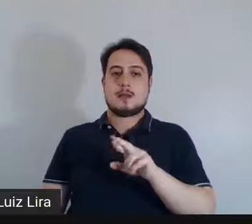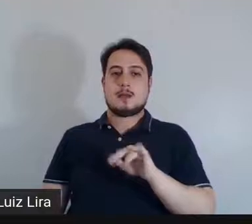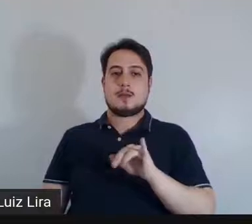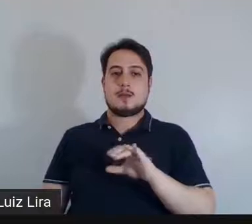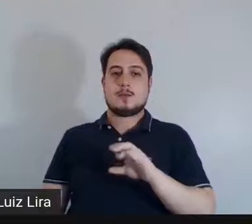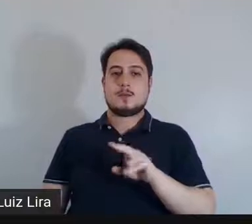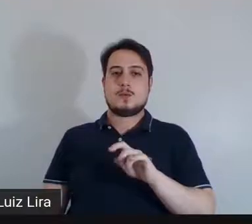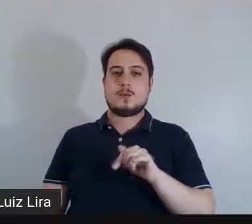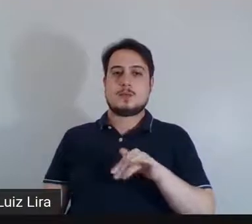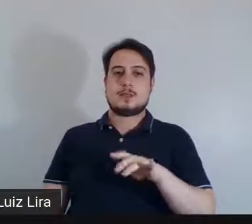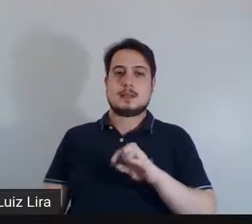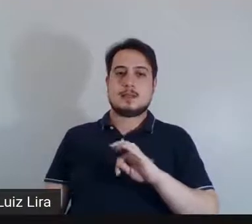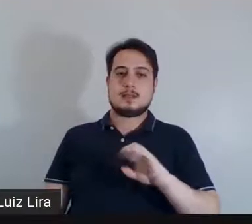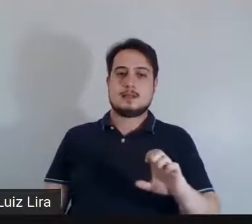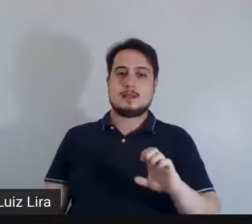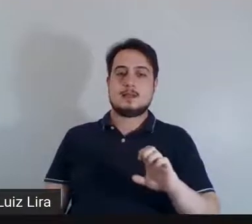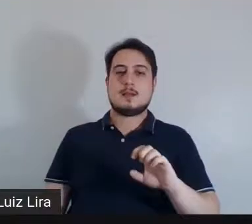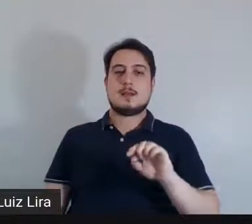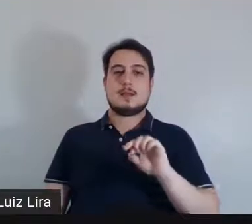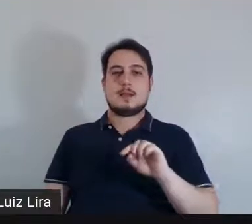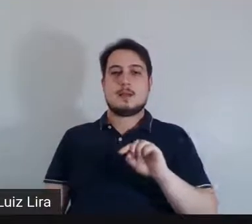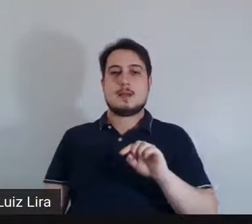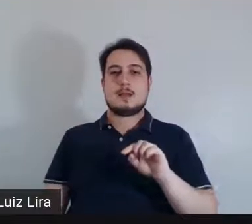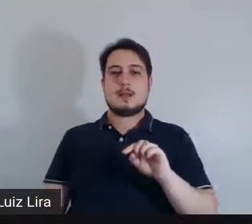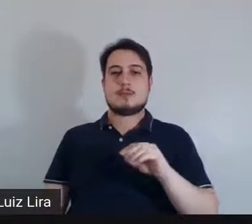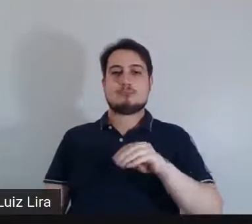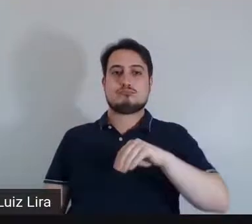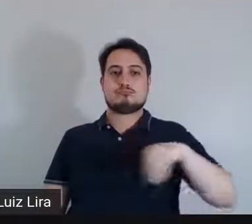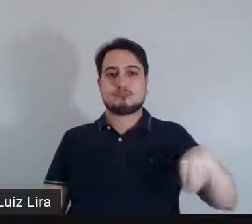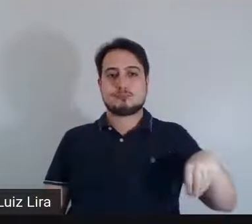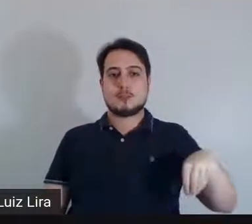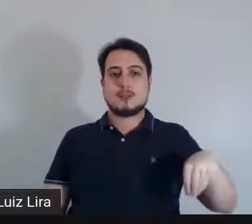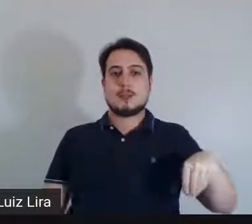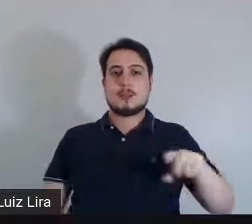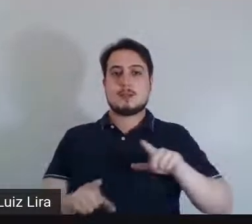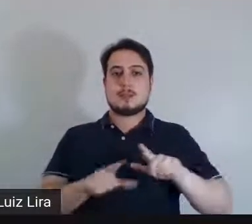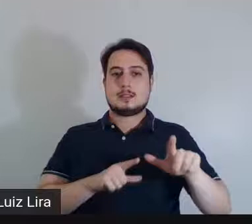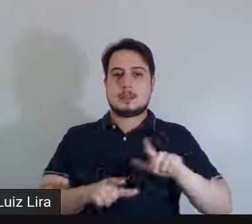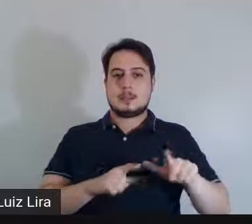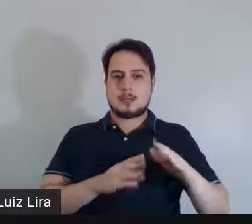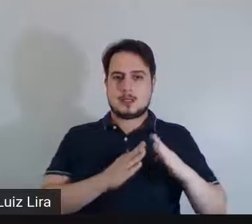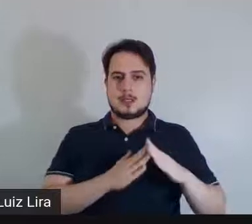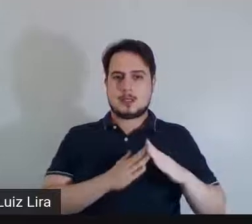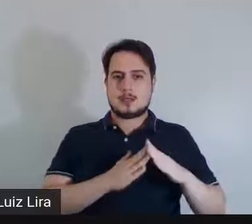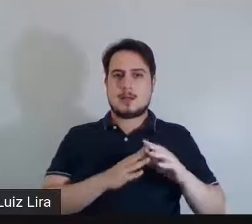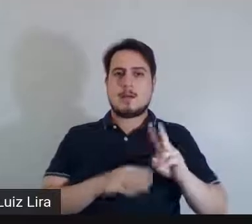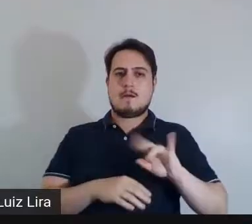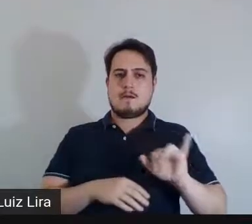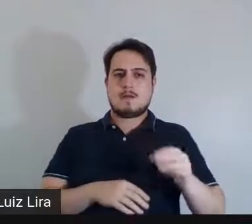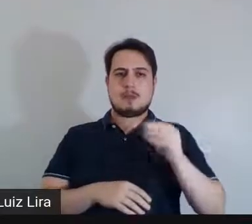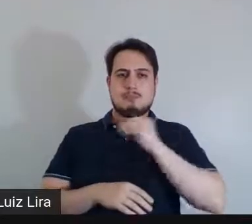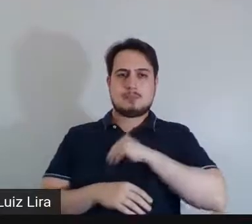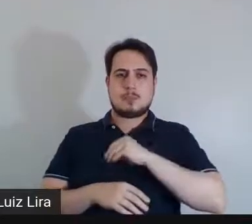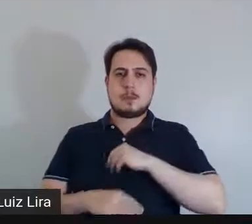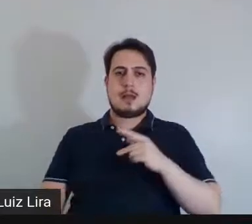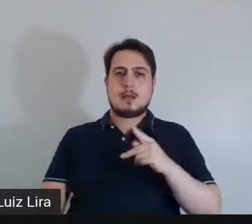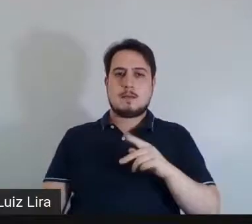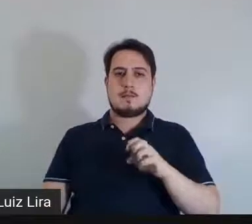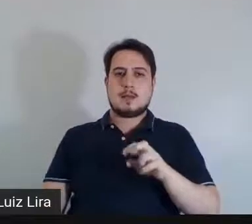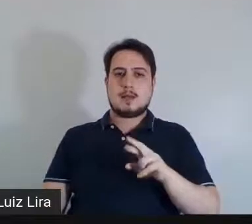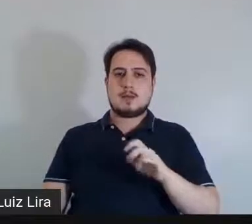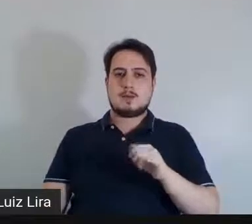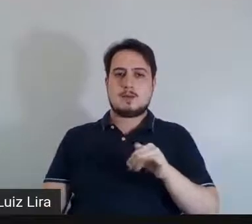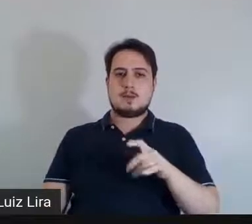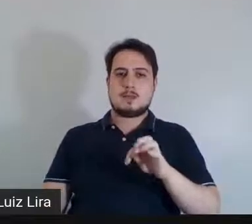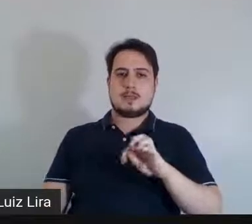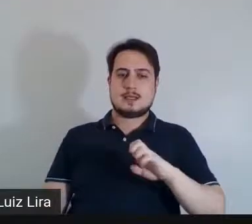administrativo foi colocado em trabalho remoto. Ele recebe a periculosidade? Eu entendo que não.